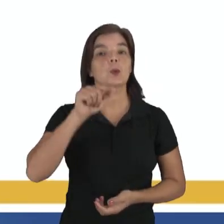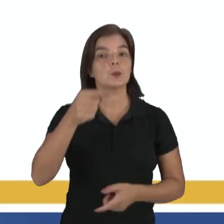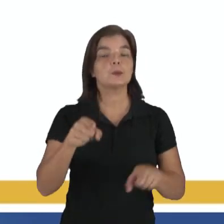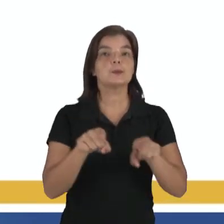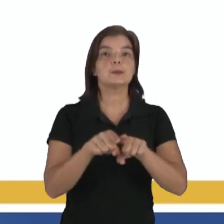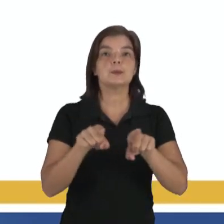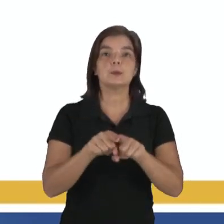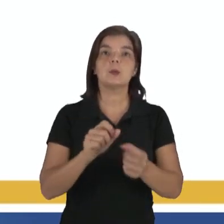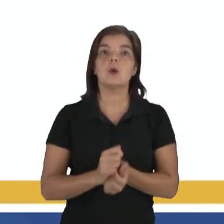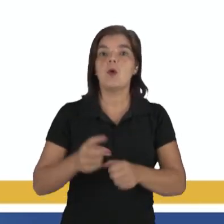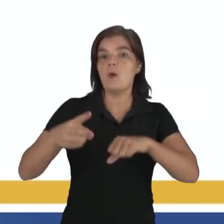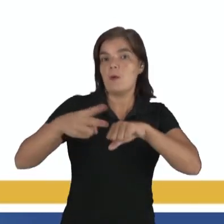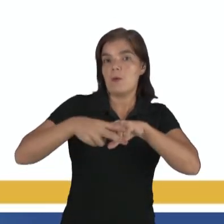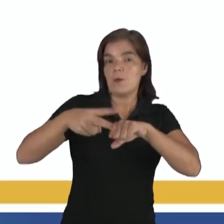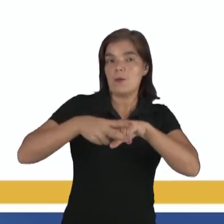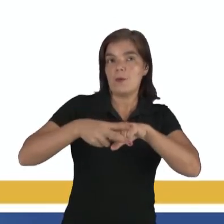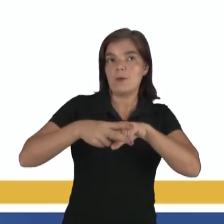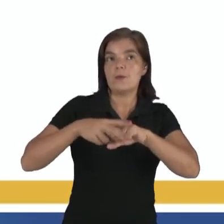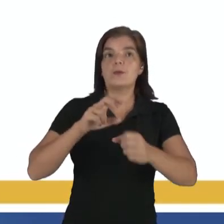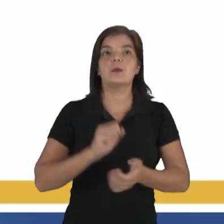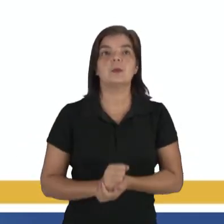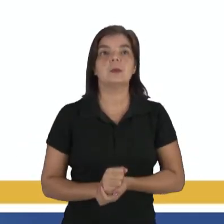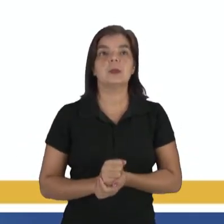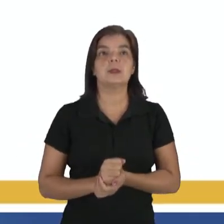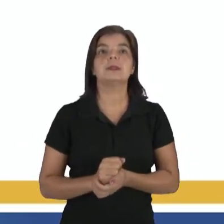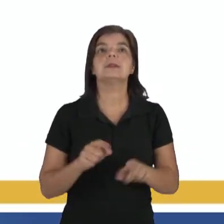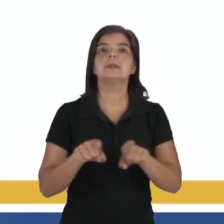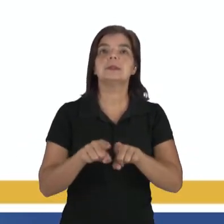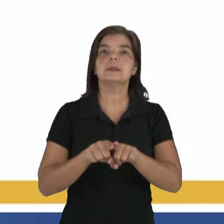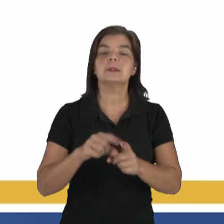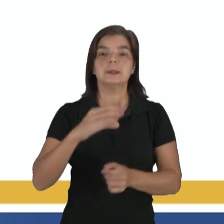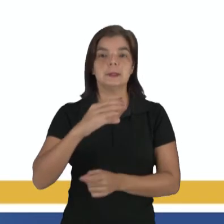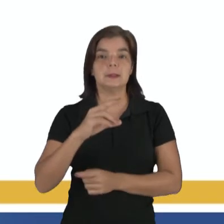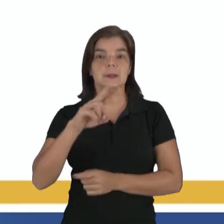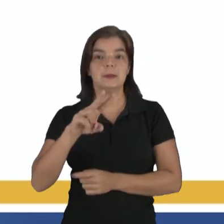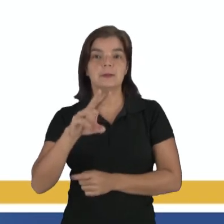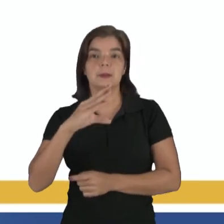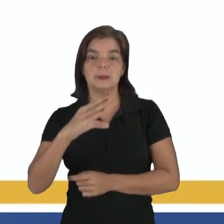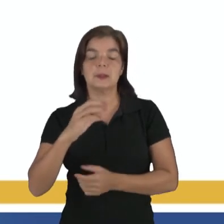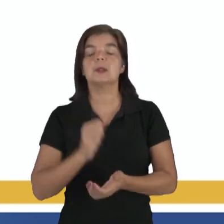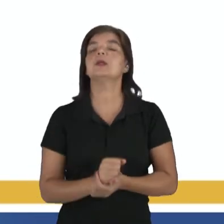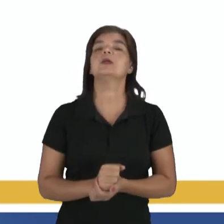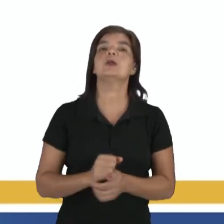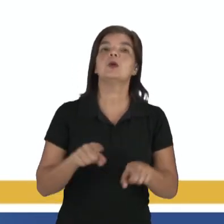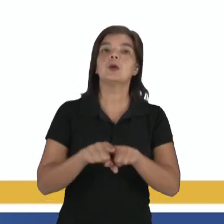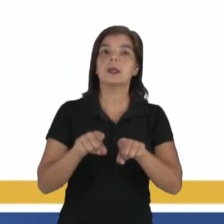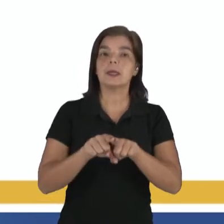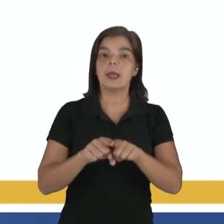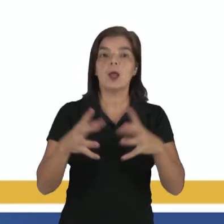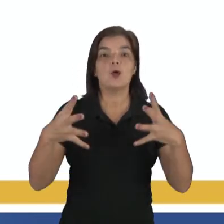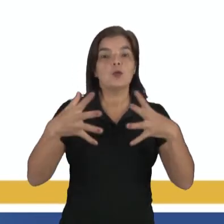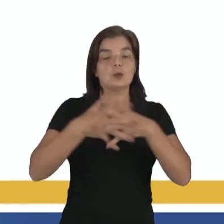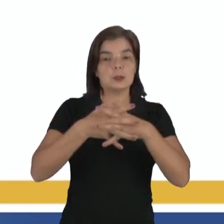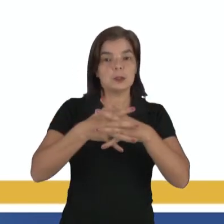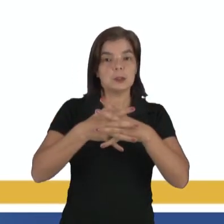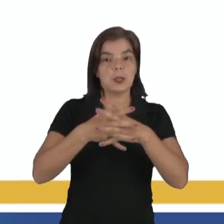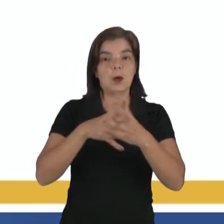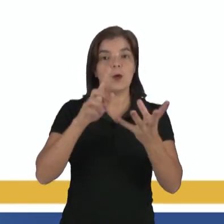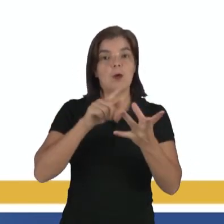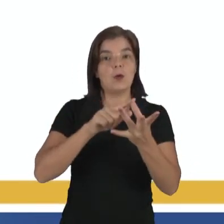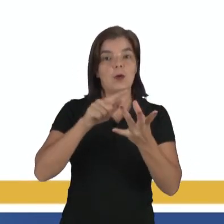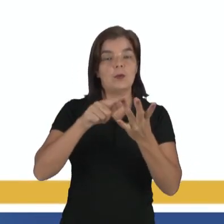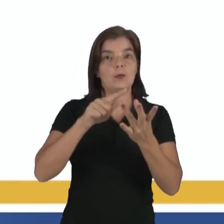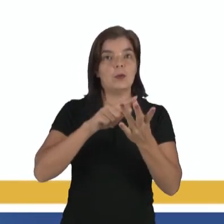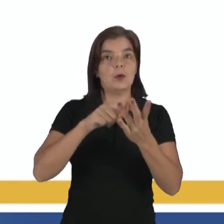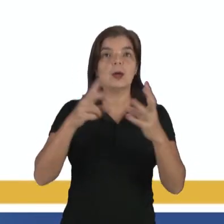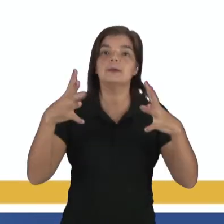exceção. Quando o verbo é CVC, o que é CVC? Consoante, vogal, consoante. Quando ele termina em consoante,